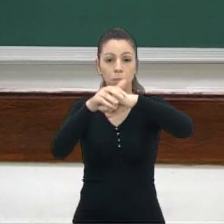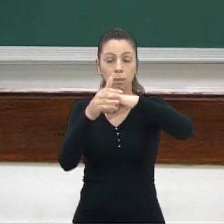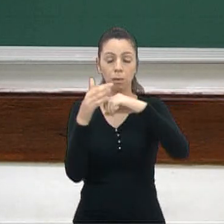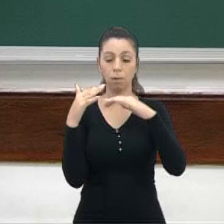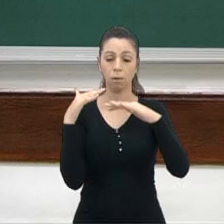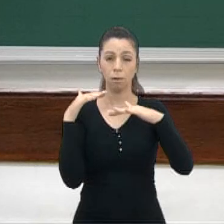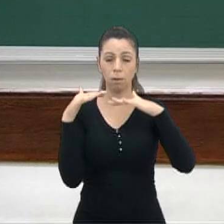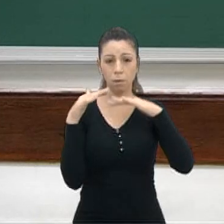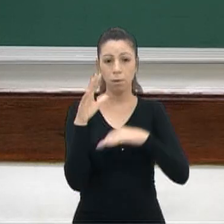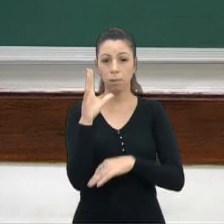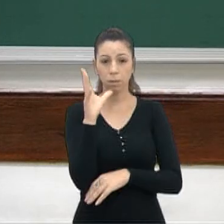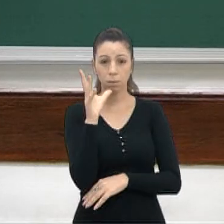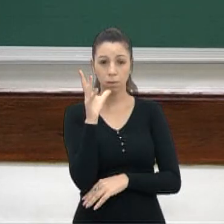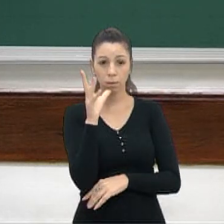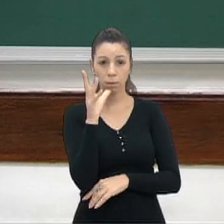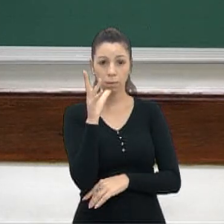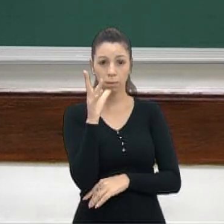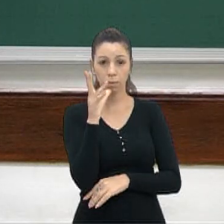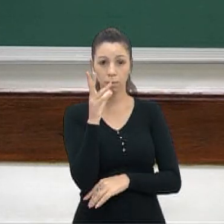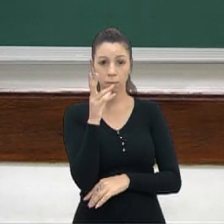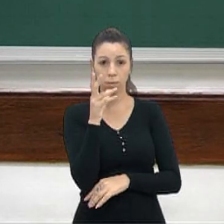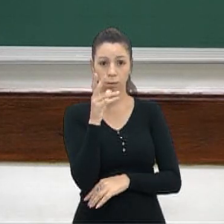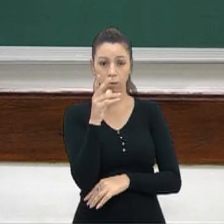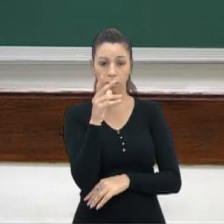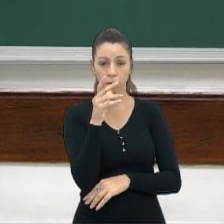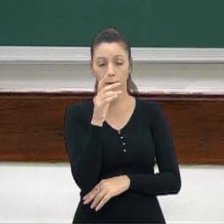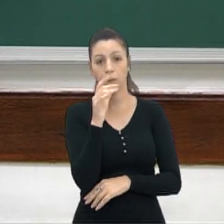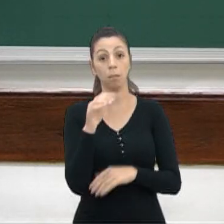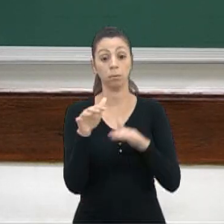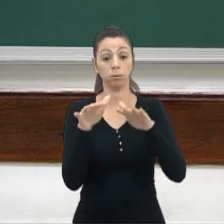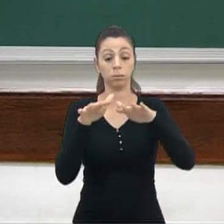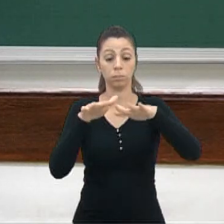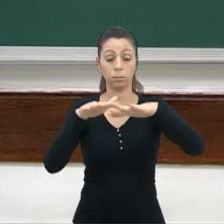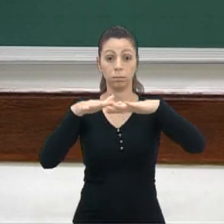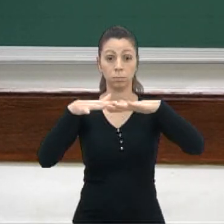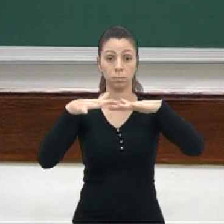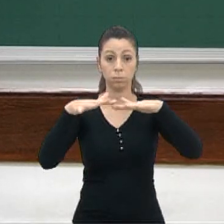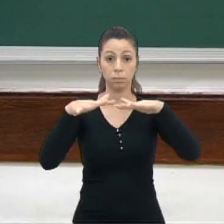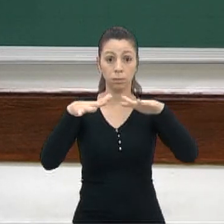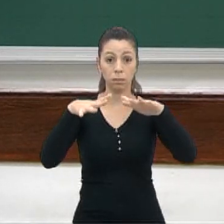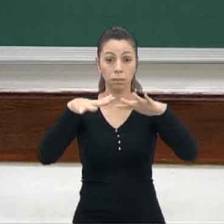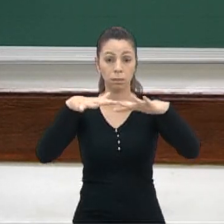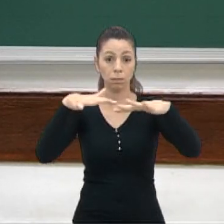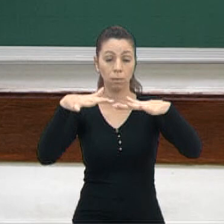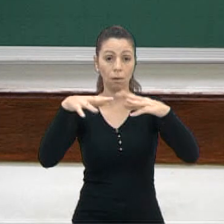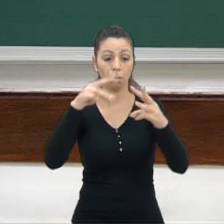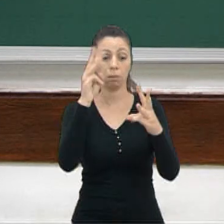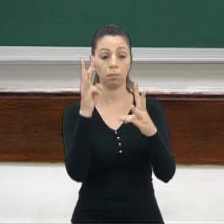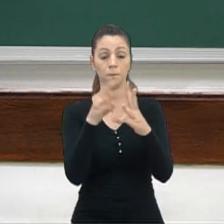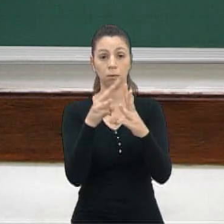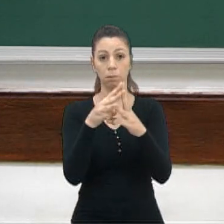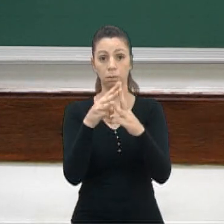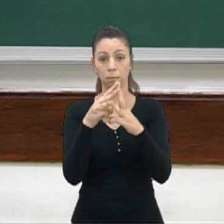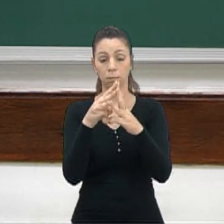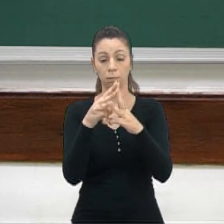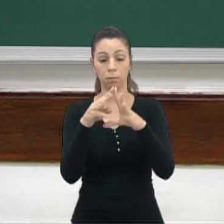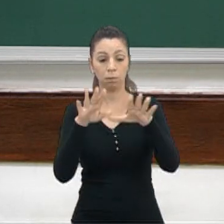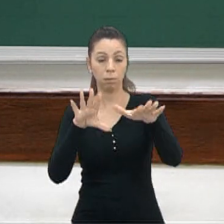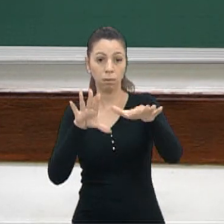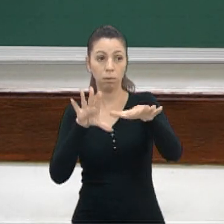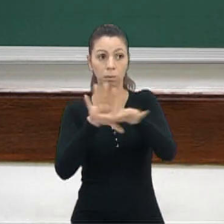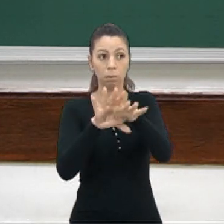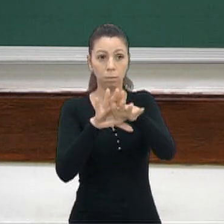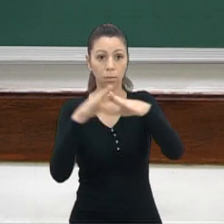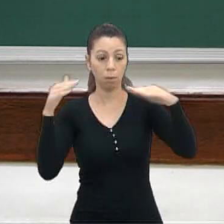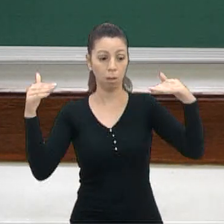é rápido. Contudo, este movimento pode trazer 3 movimentos. O de choque